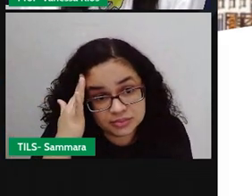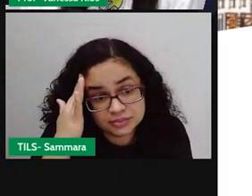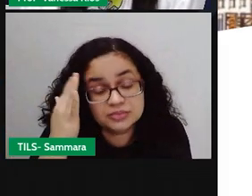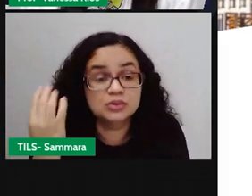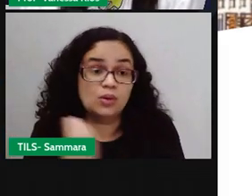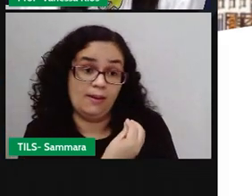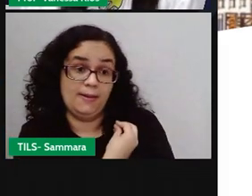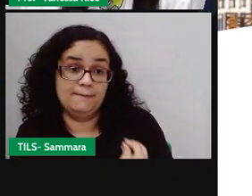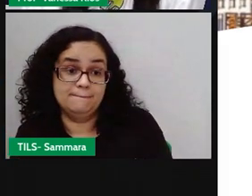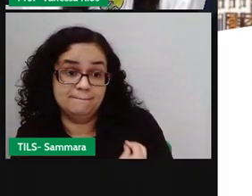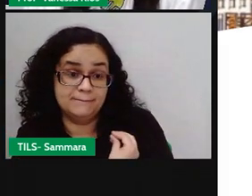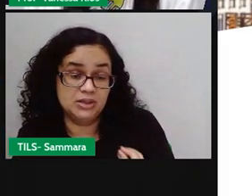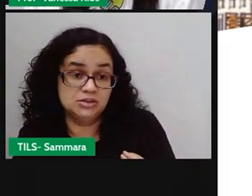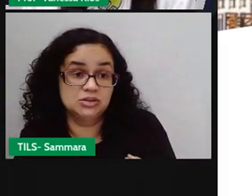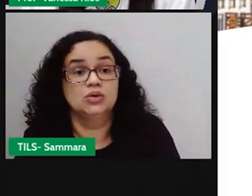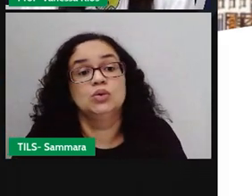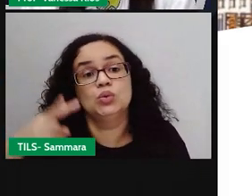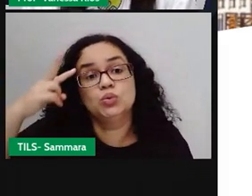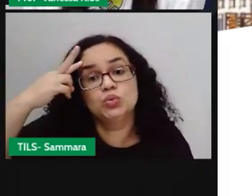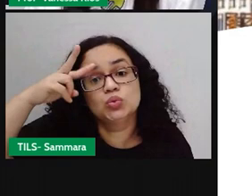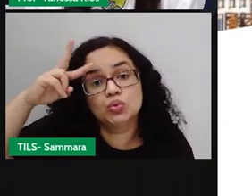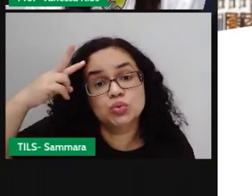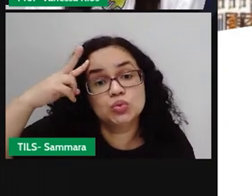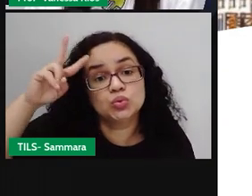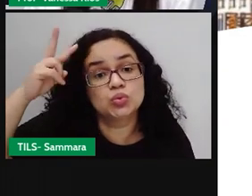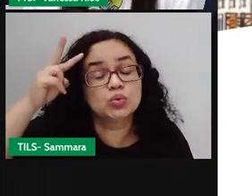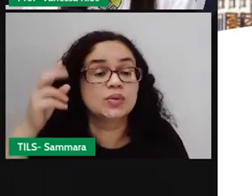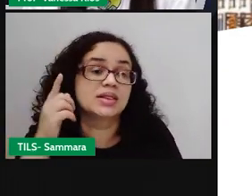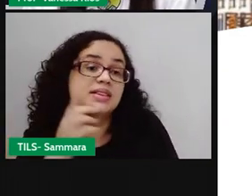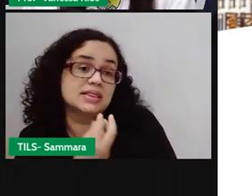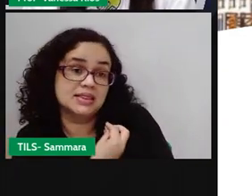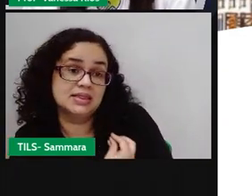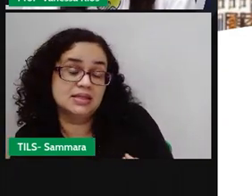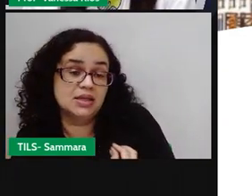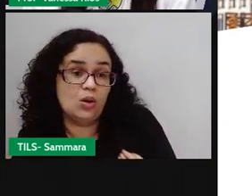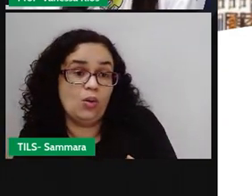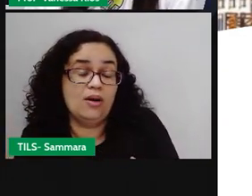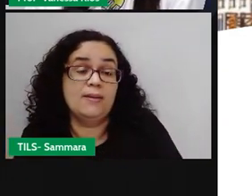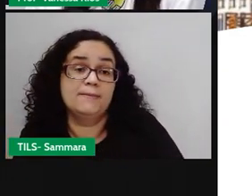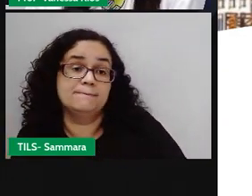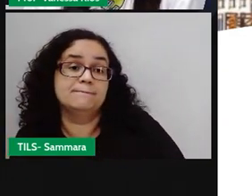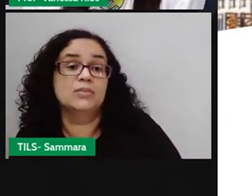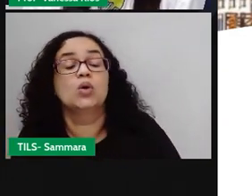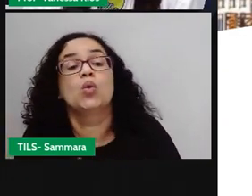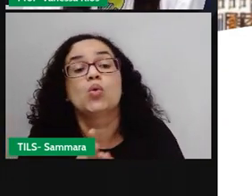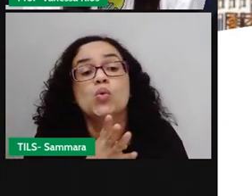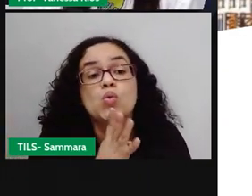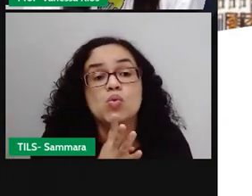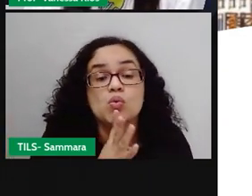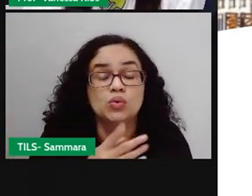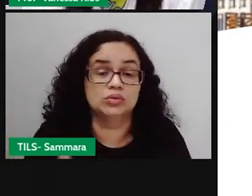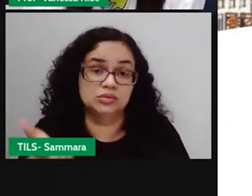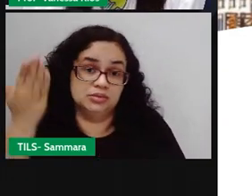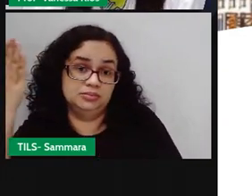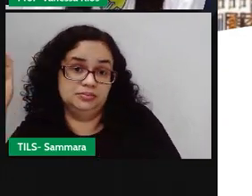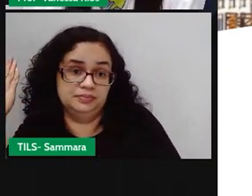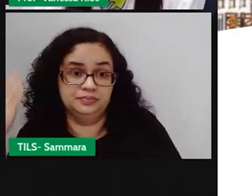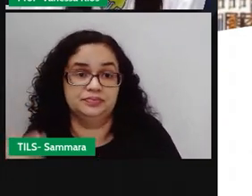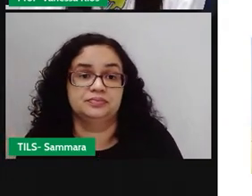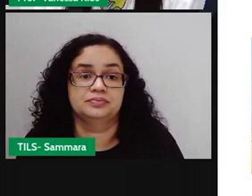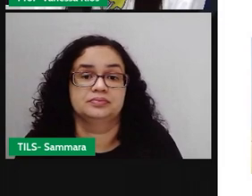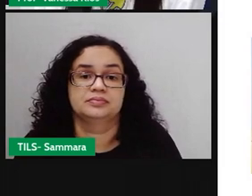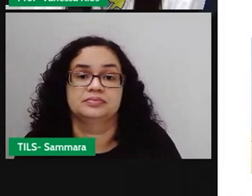nosso presente, porque a história é isso, né? A gente consegue entender o nosso presente conhecendo o nosso passado.